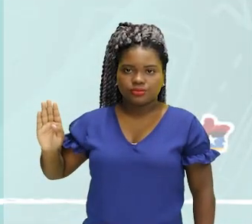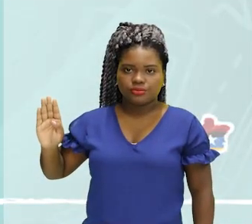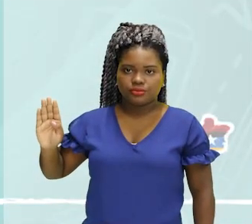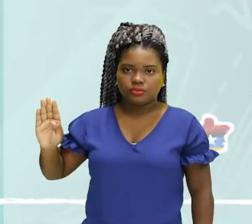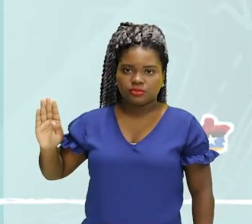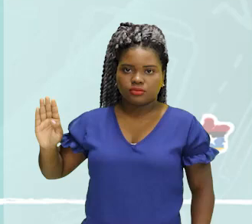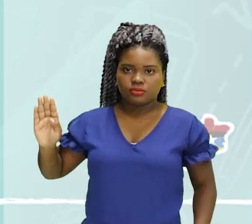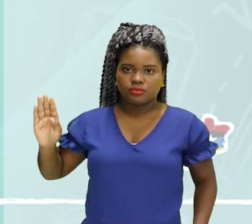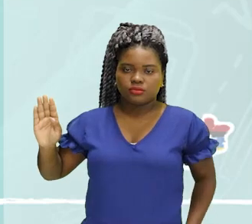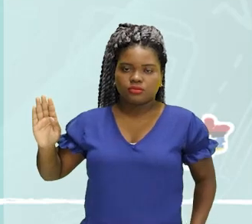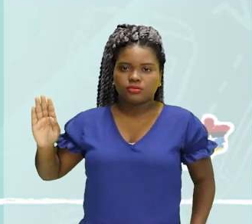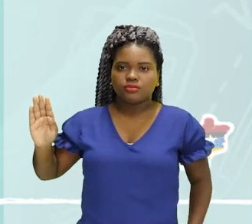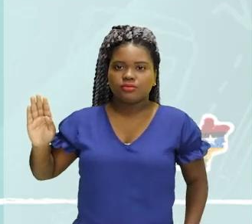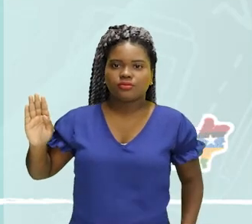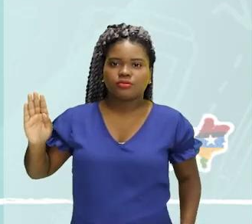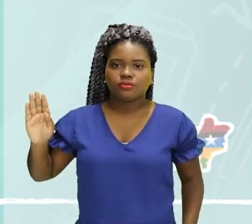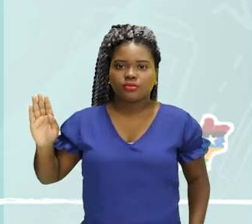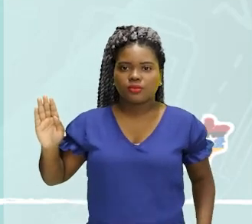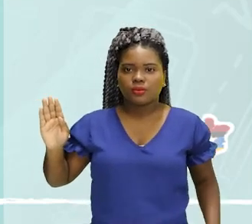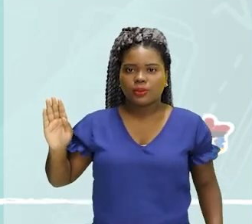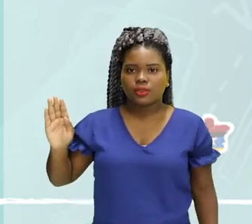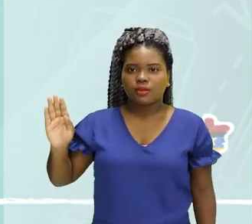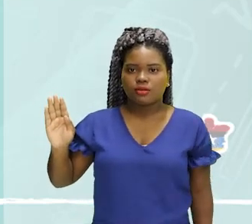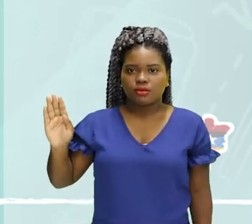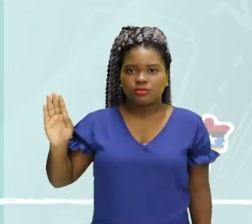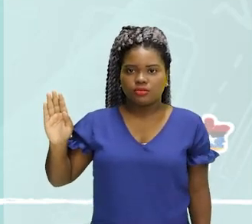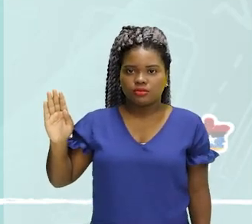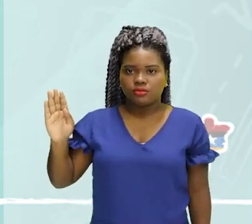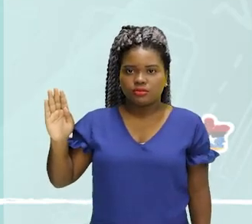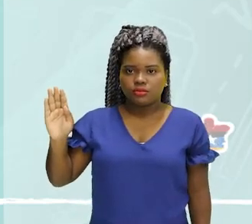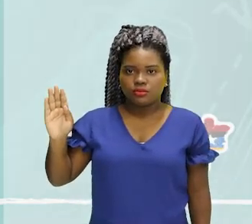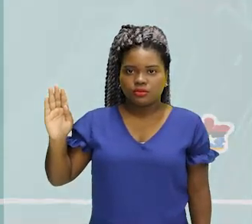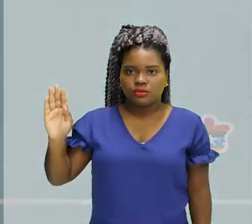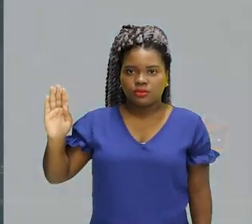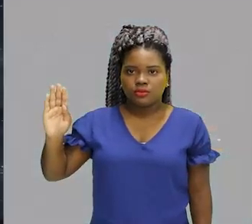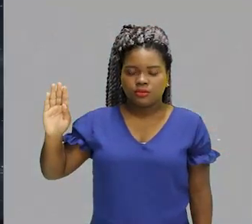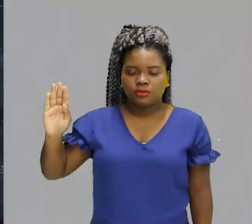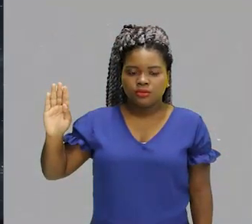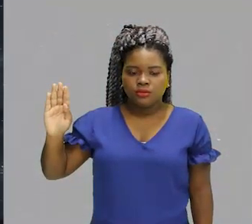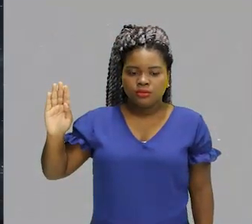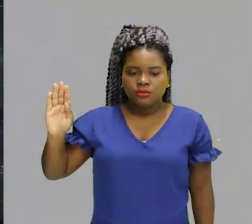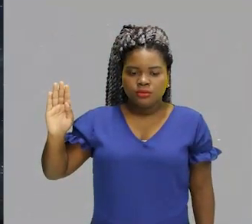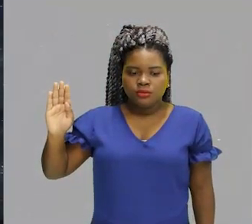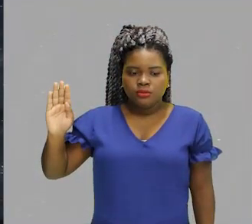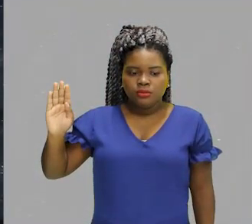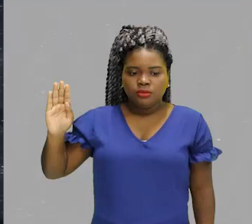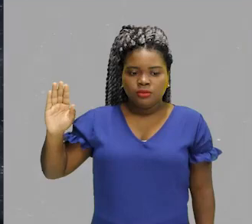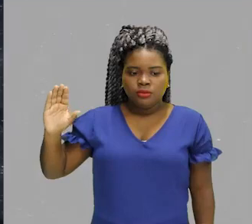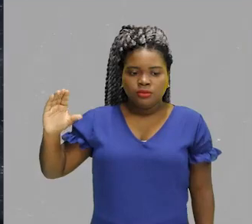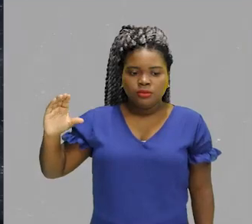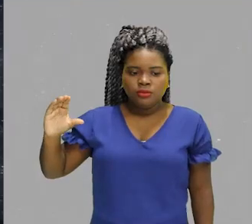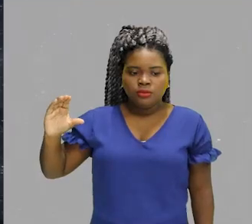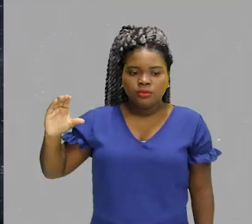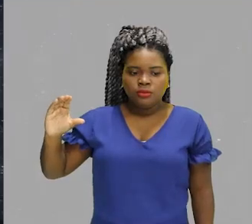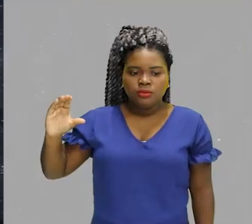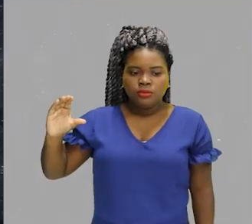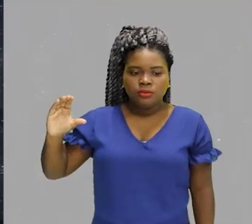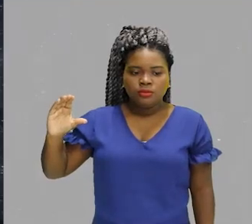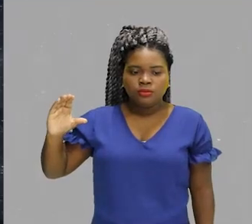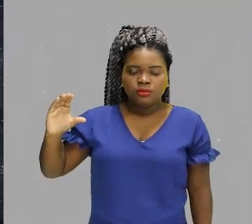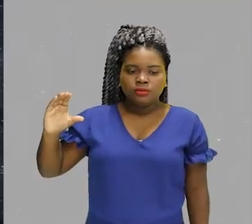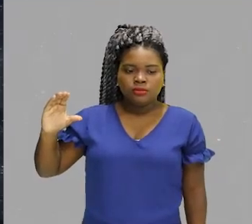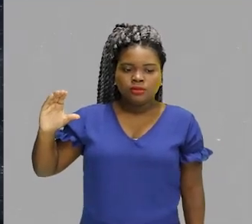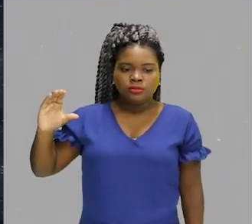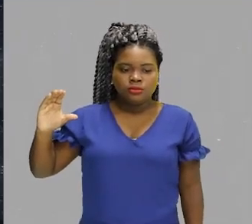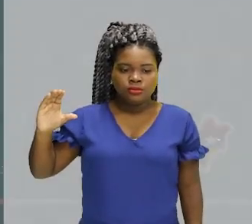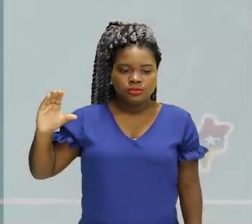Alfredo anda buscando uma nova casa. Alfredo anda procurando uma nova casa. Hace